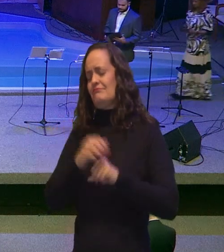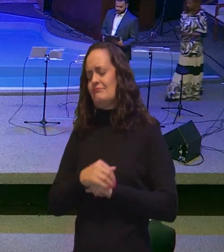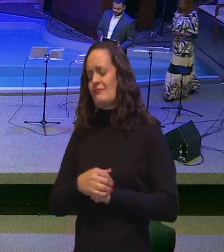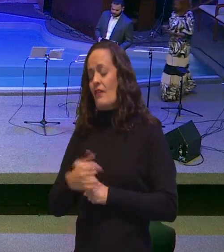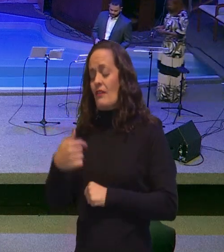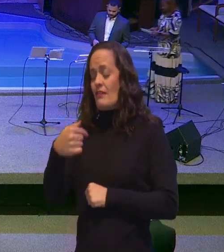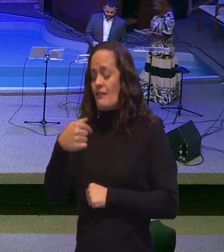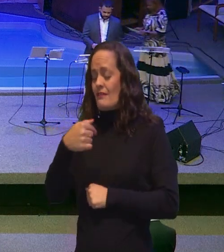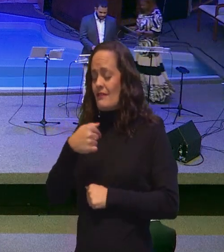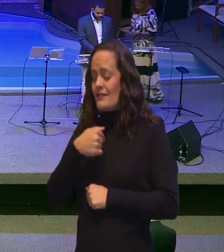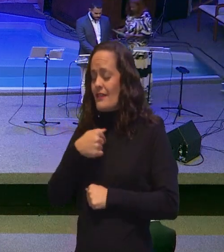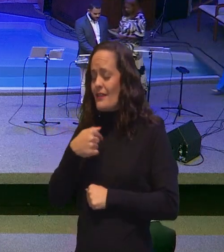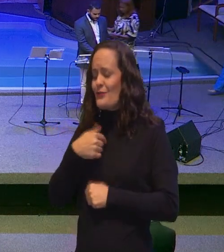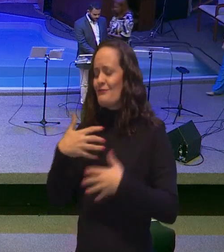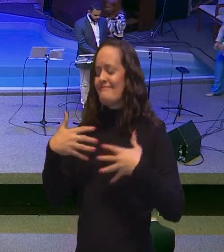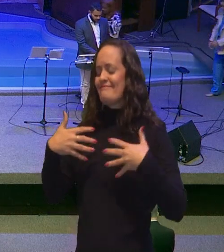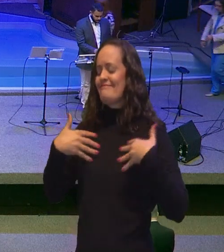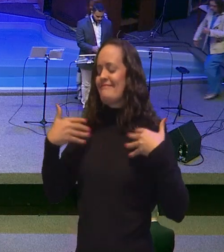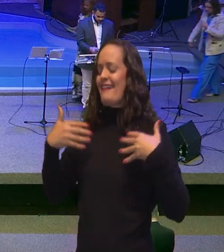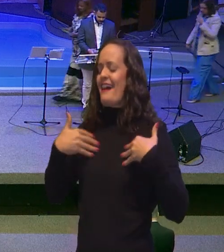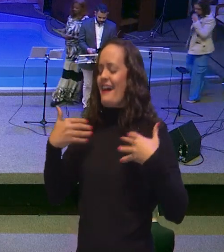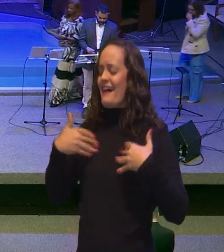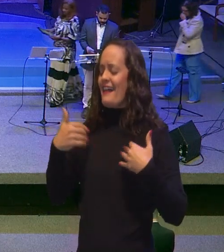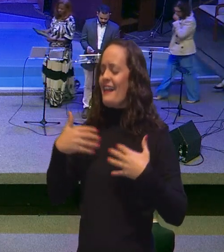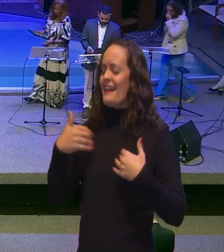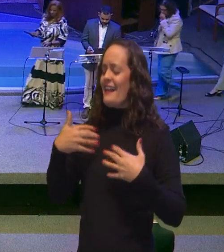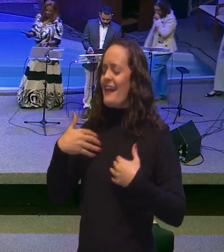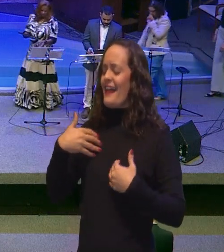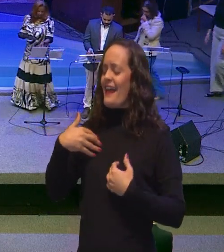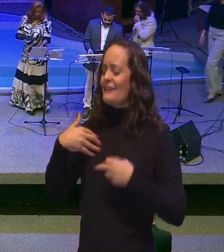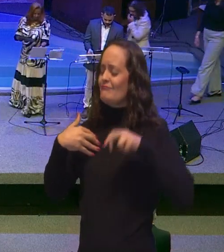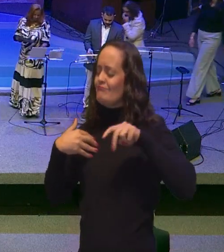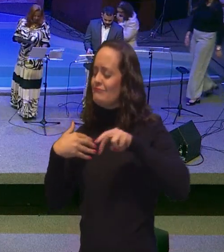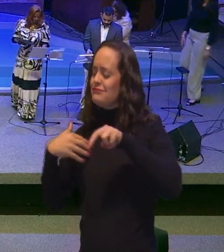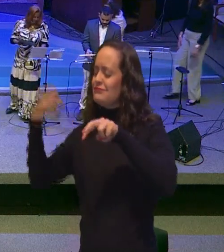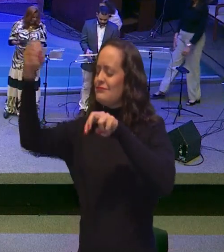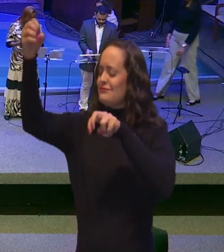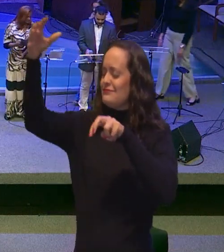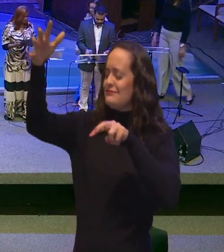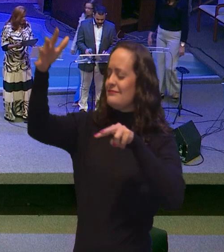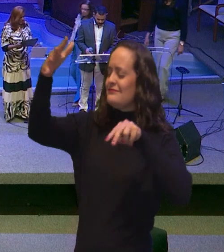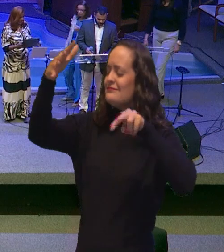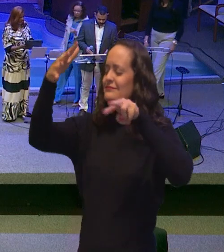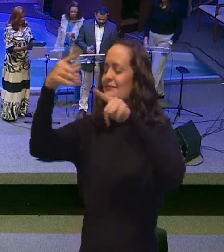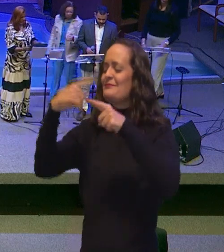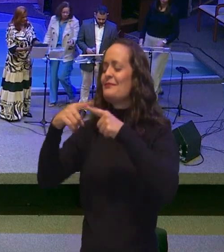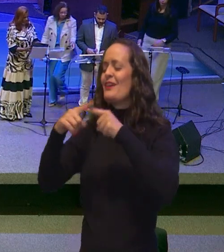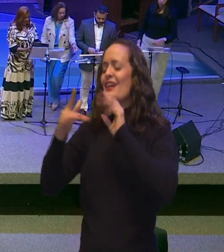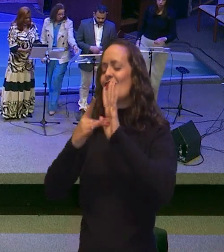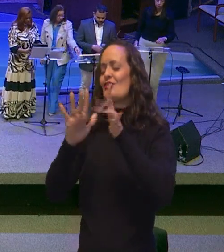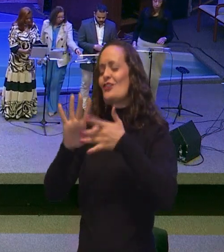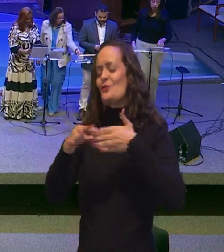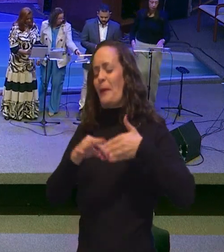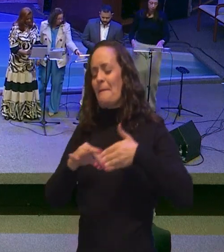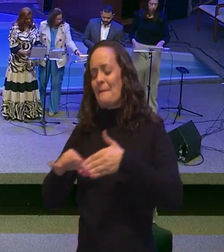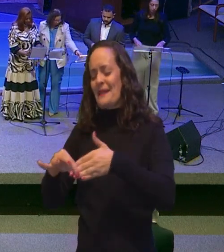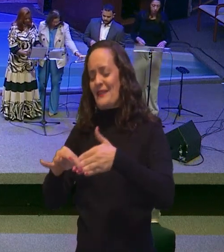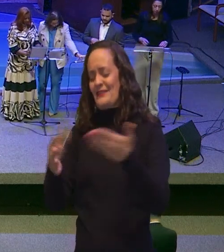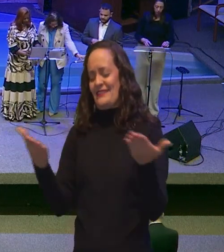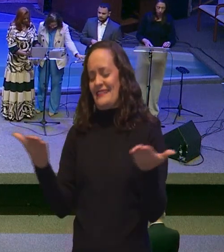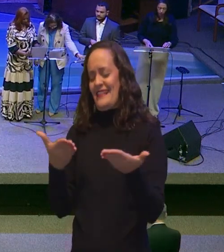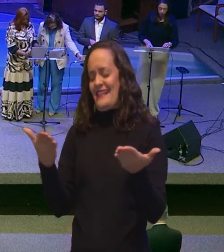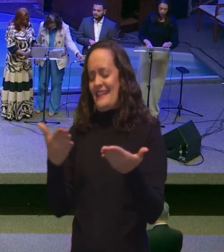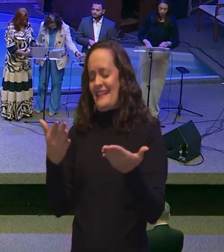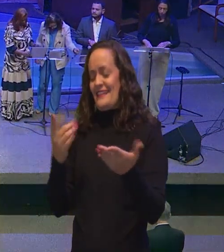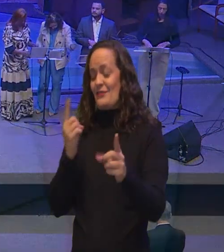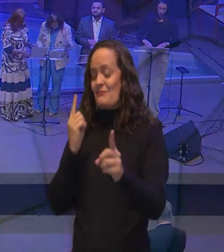Eu alegre vou na sua luz, pois Jesus agora me conduz. Desde que me